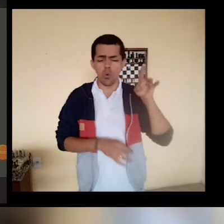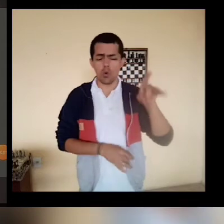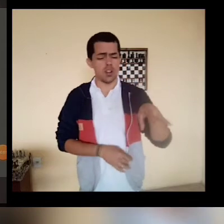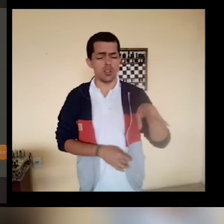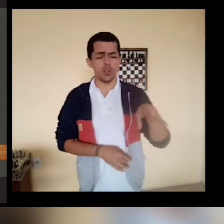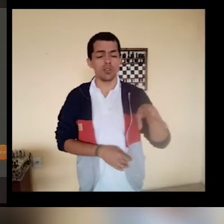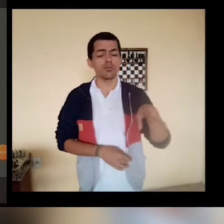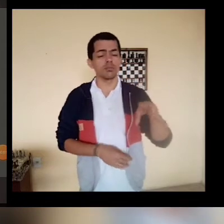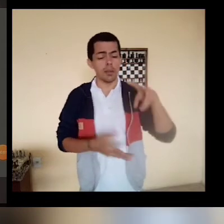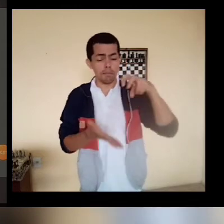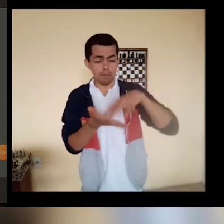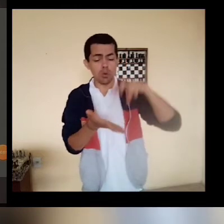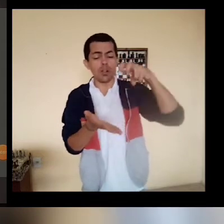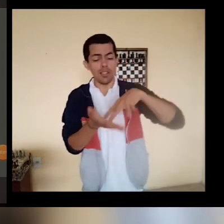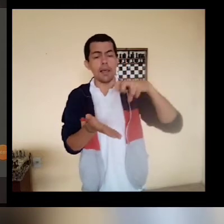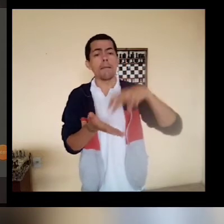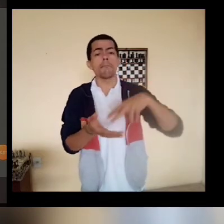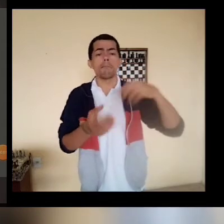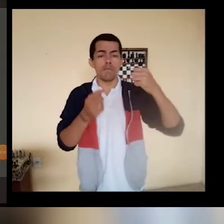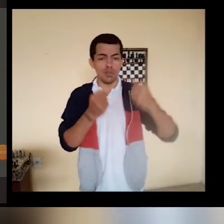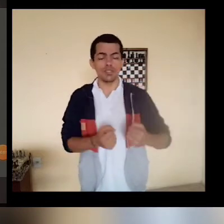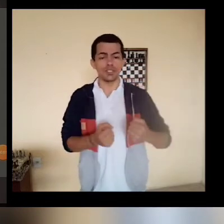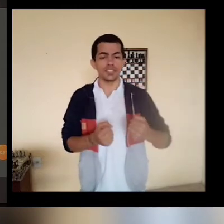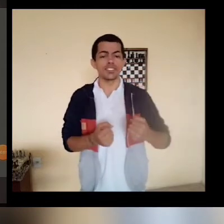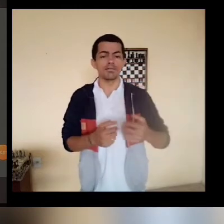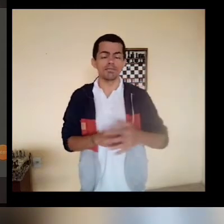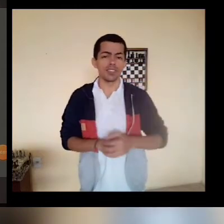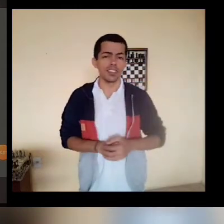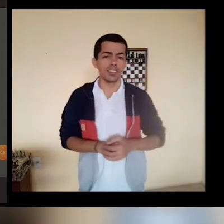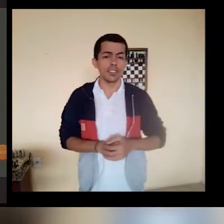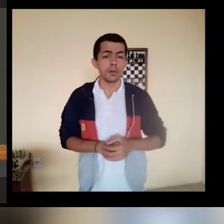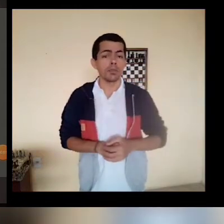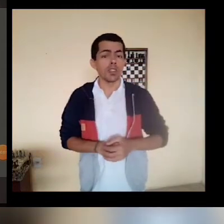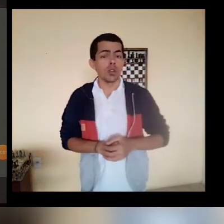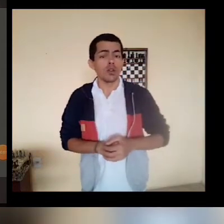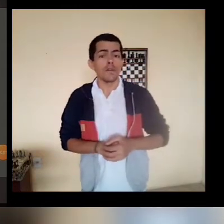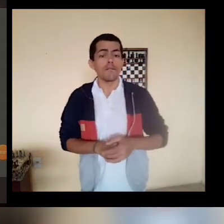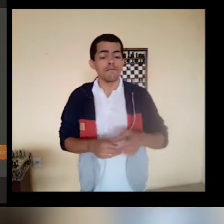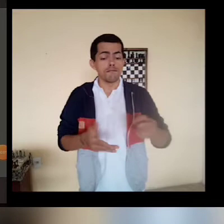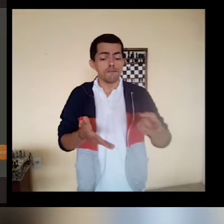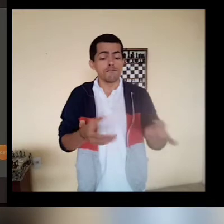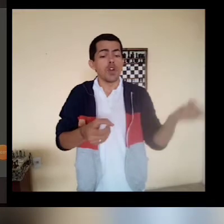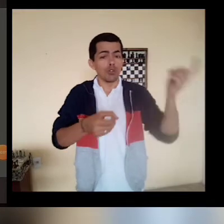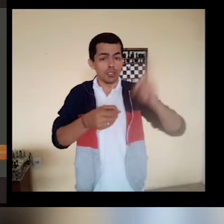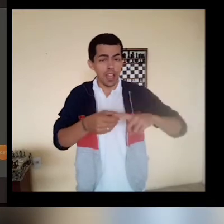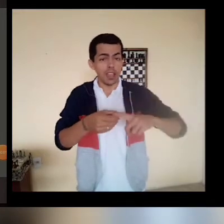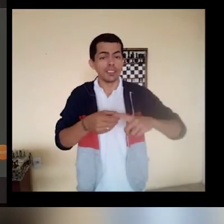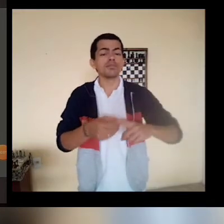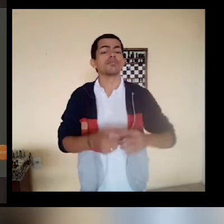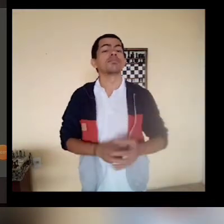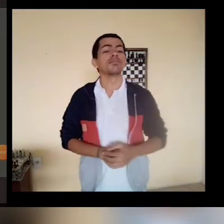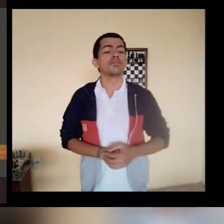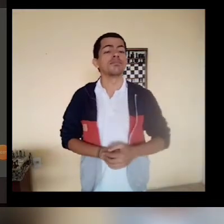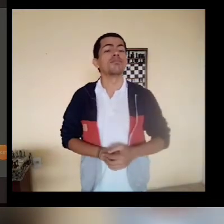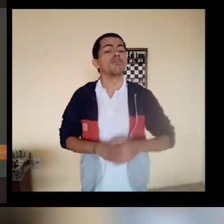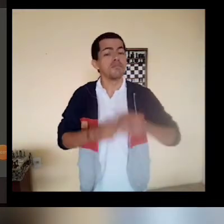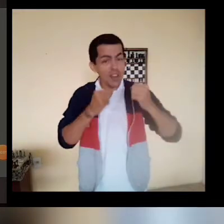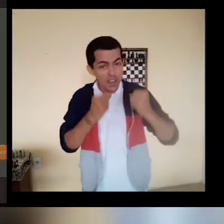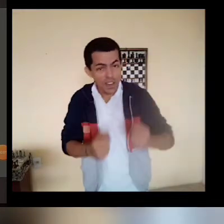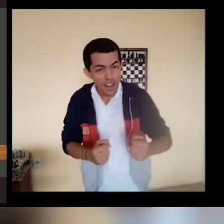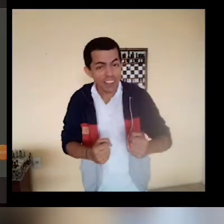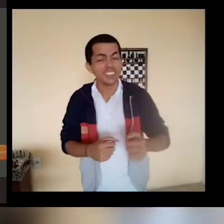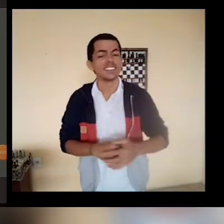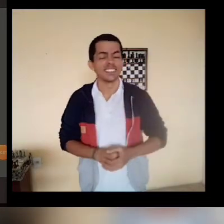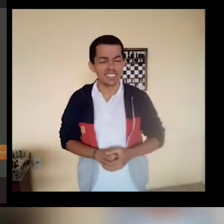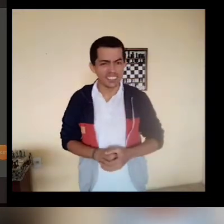tem essa habilidade. Ele pode pular. O cavalo também tem a habilidade de voltar, né? O cavalo ele pode voltar também. E o